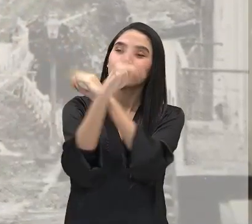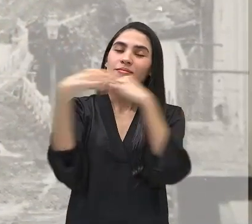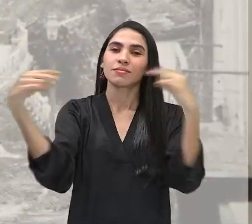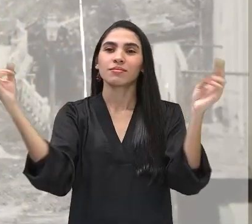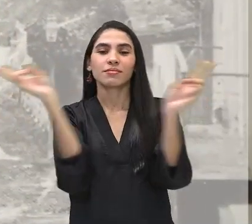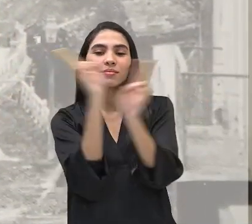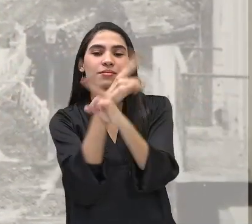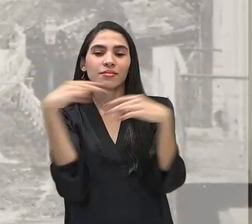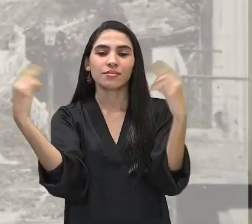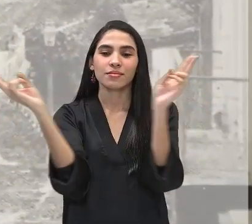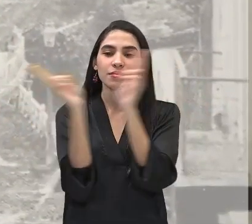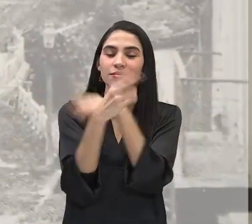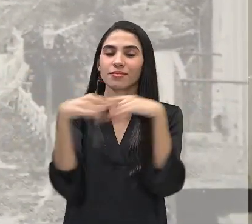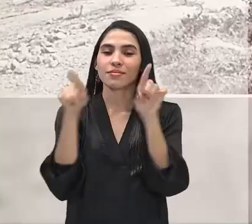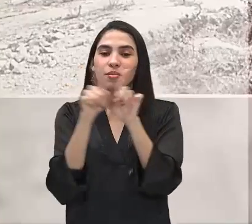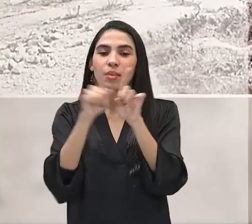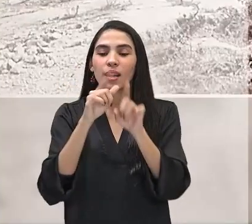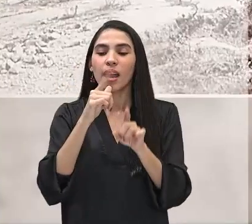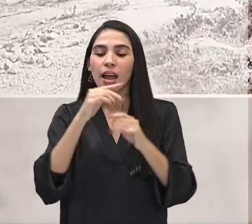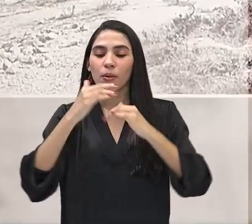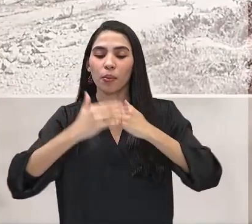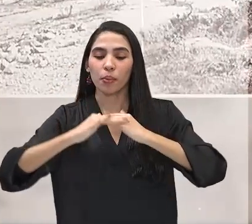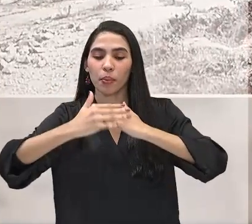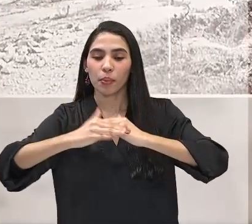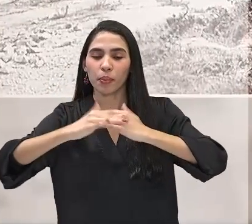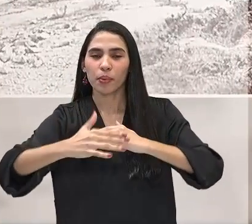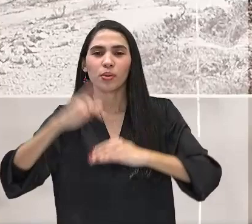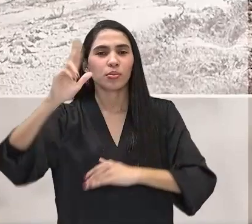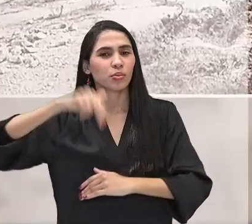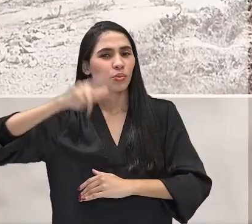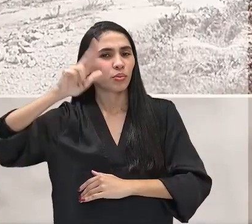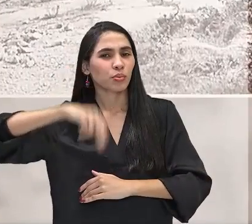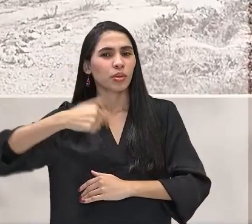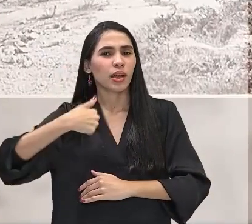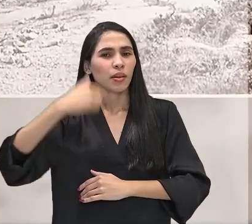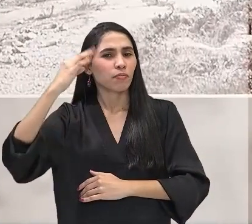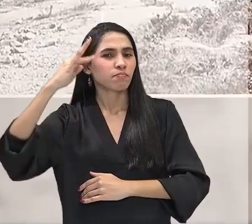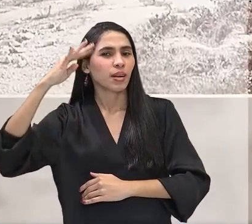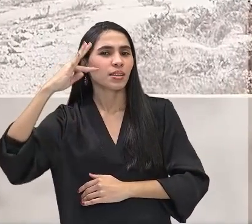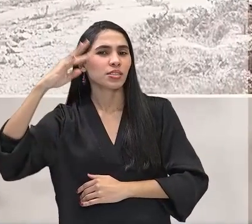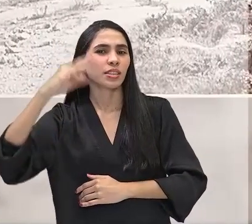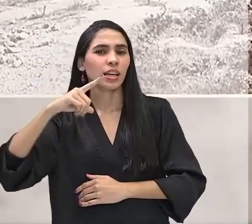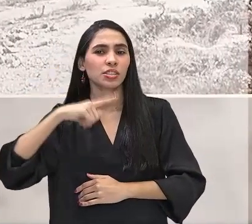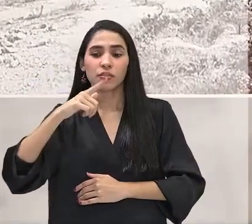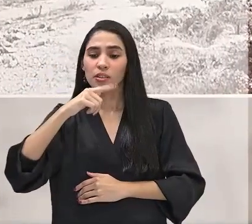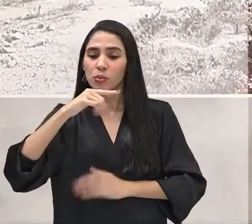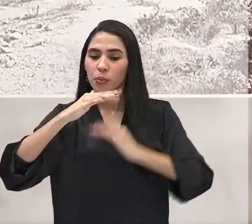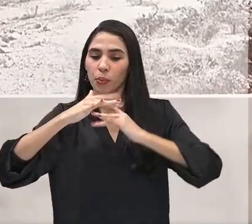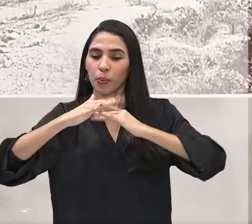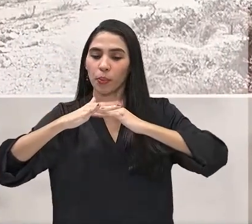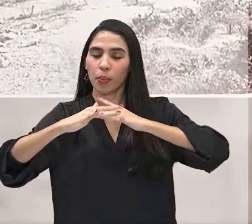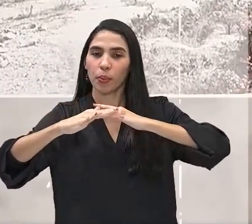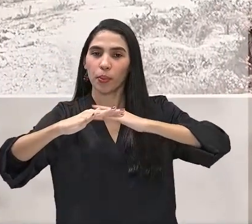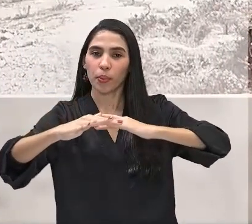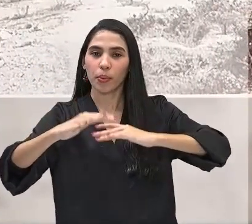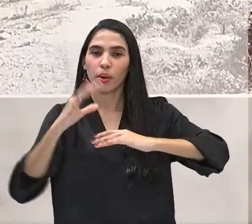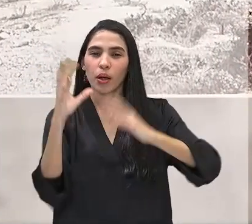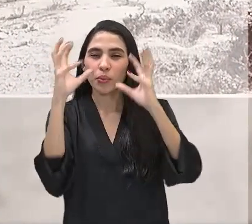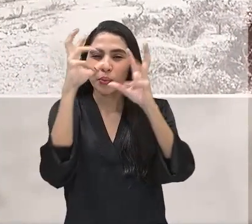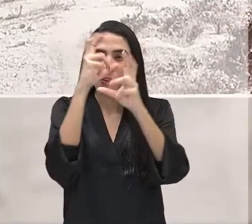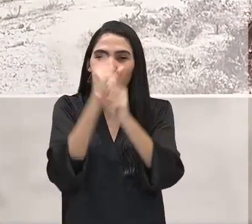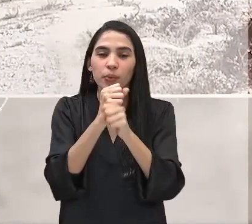sobre aquelas águas estranhas. Nunca poderia ter imaginado existir um rio assim, de águas negras.